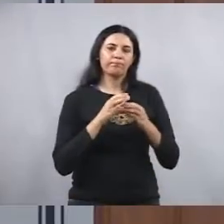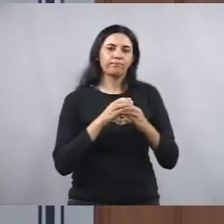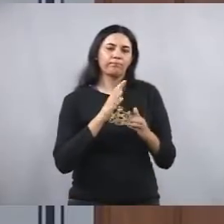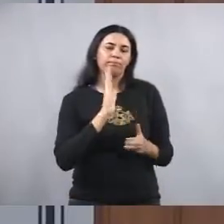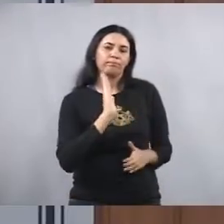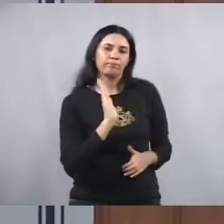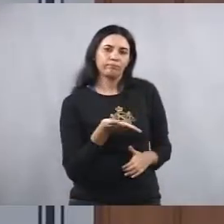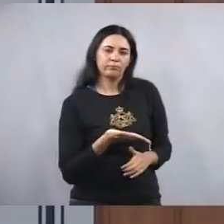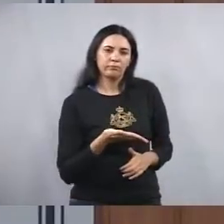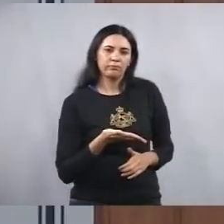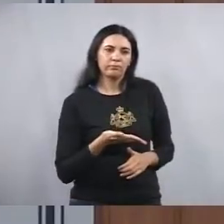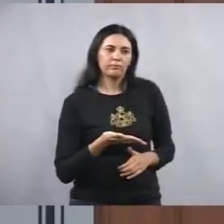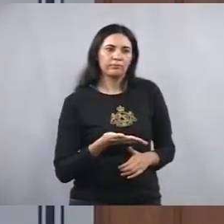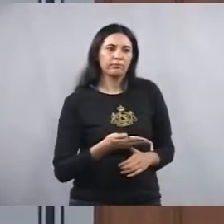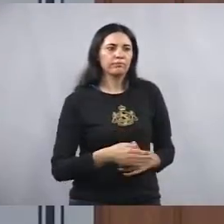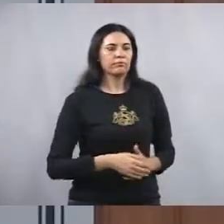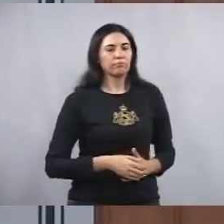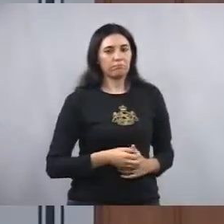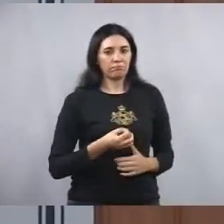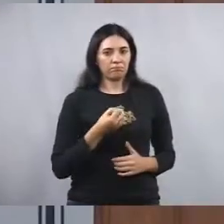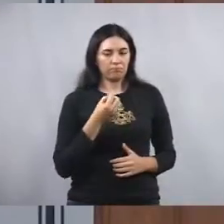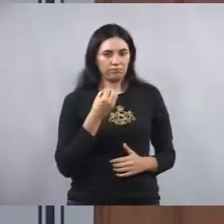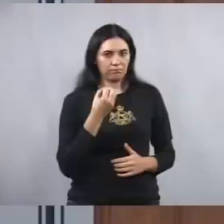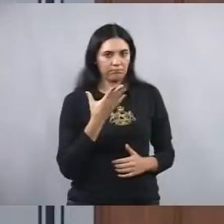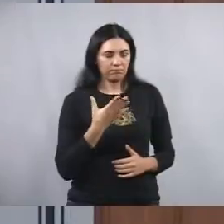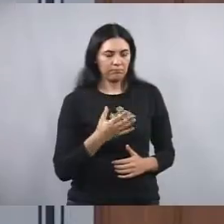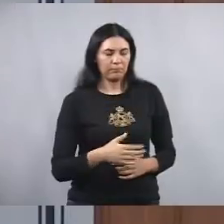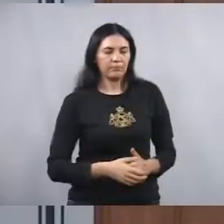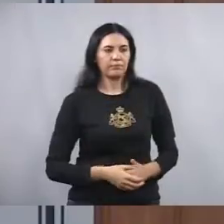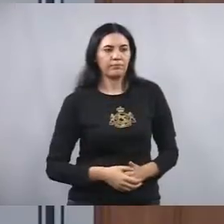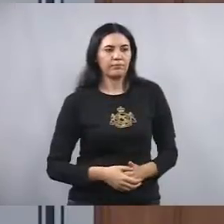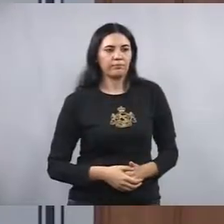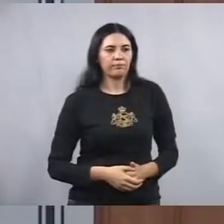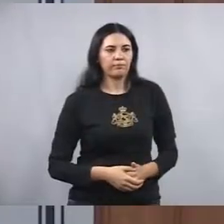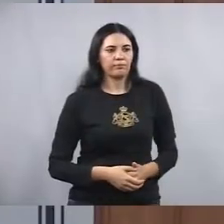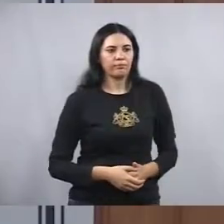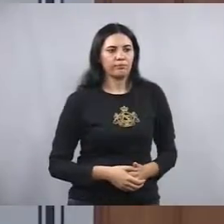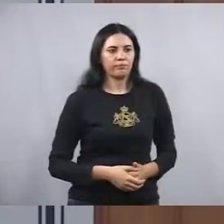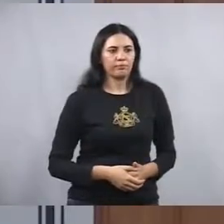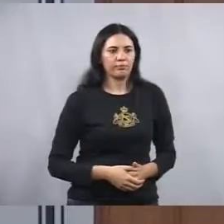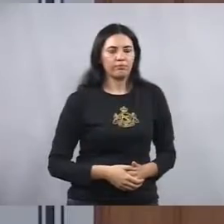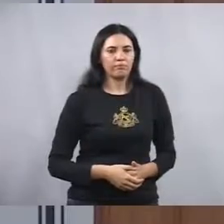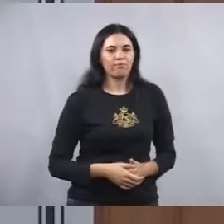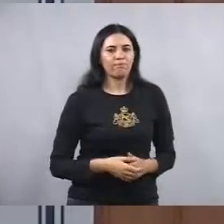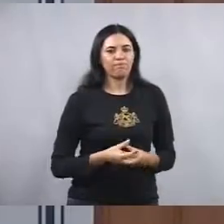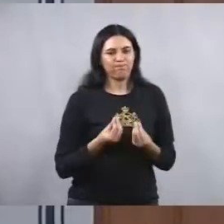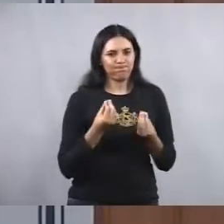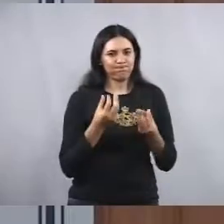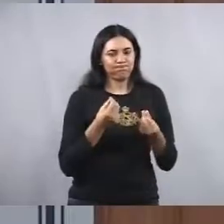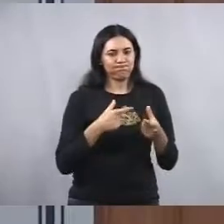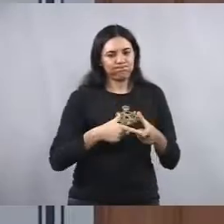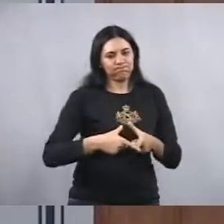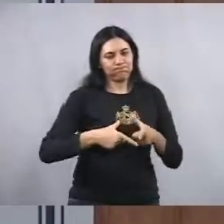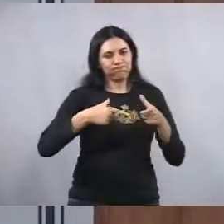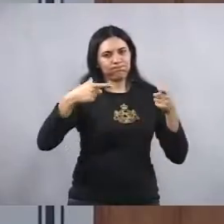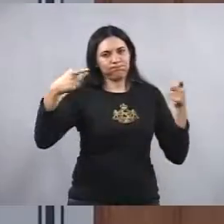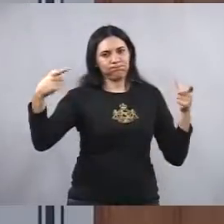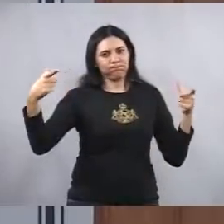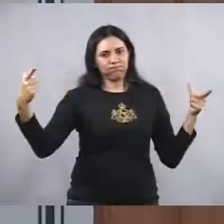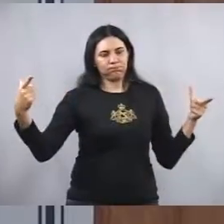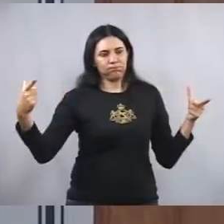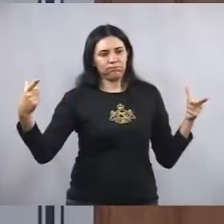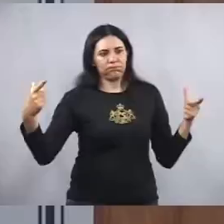um beijo bem grande e grande quantidade de lei